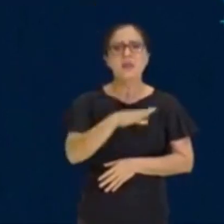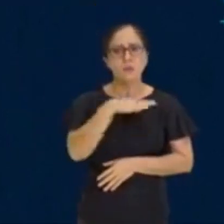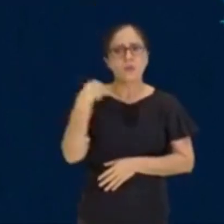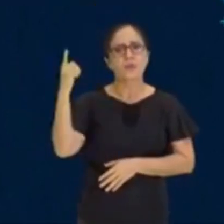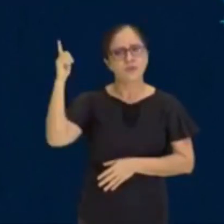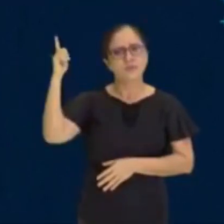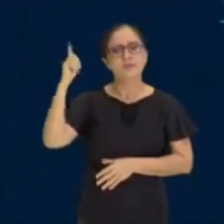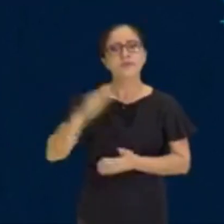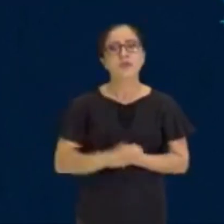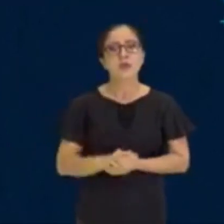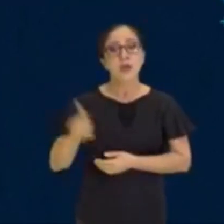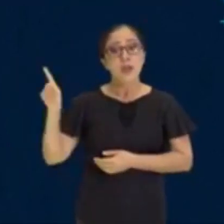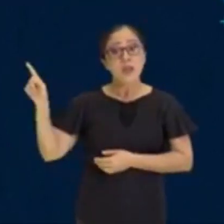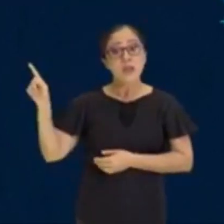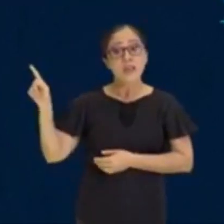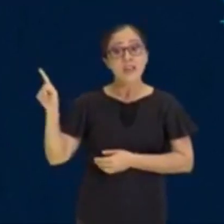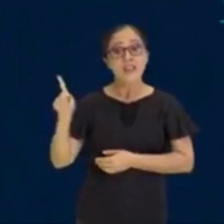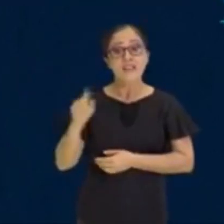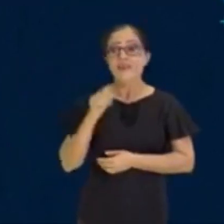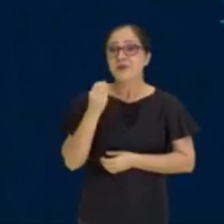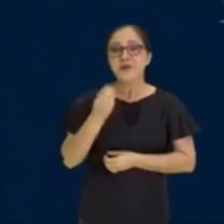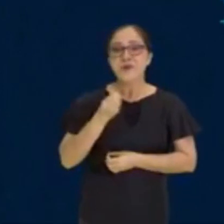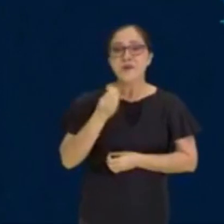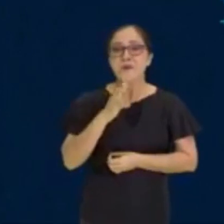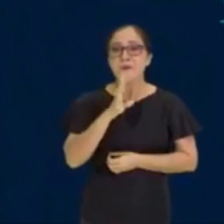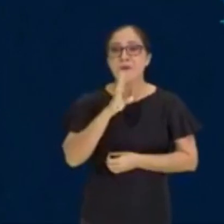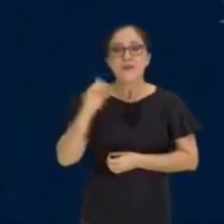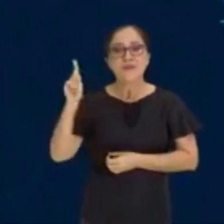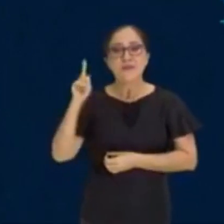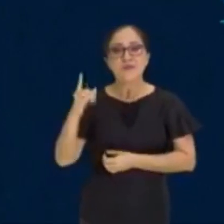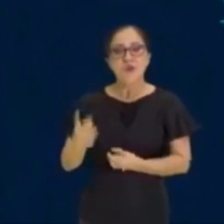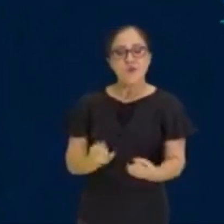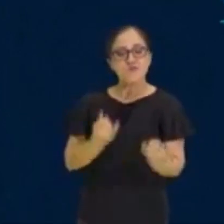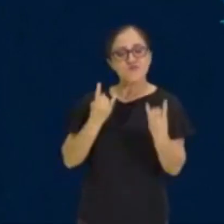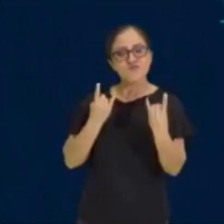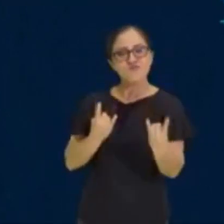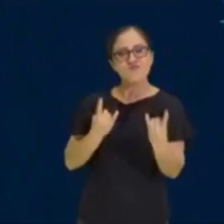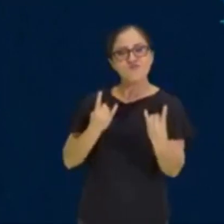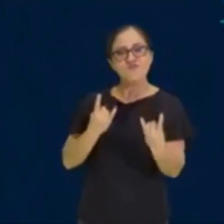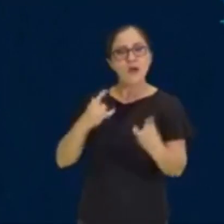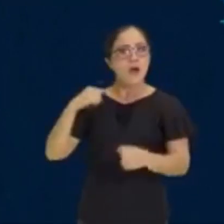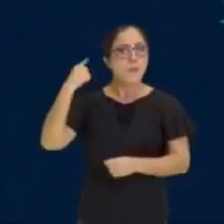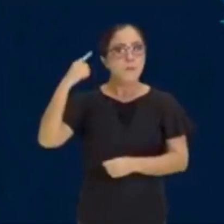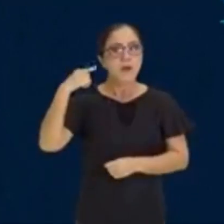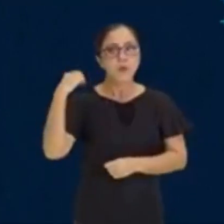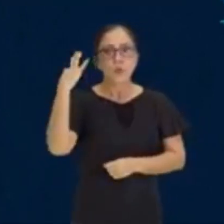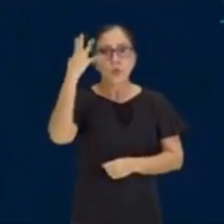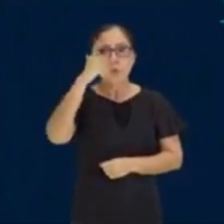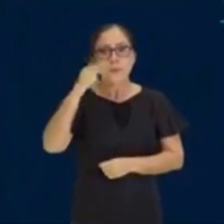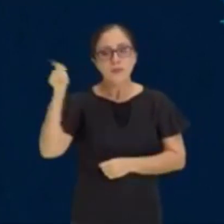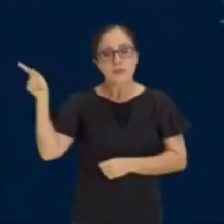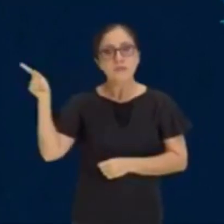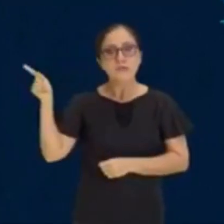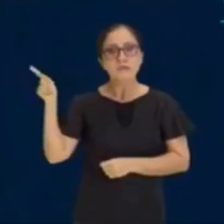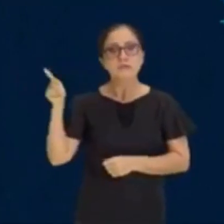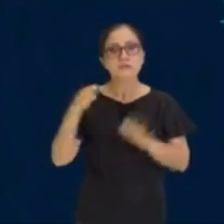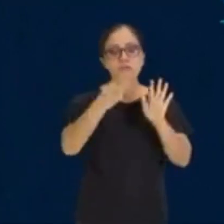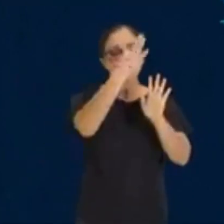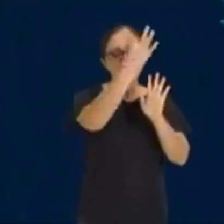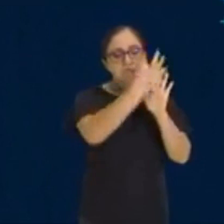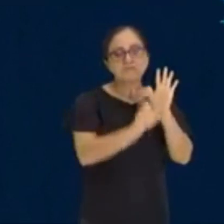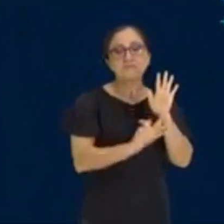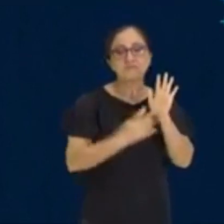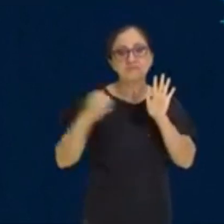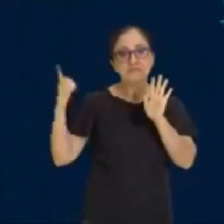infelizmente. Considerado pai do rock brasileiro e conhecido como Maluco Beleza. A canção O Dia em que a Terra Parou,